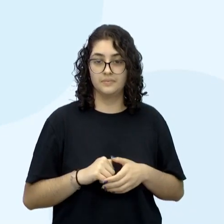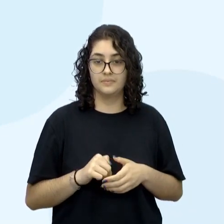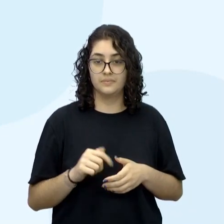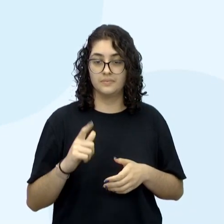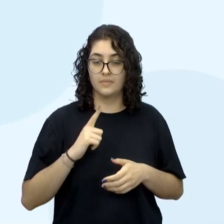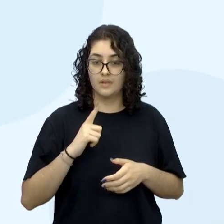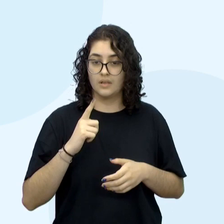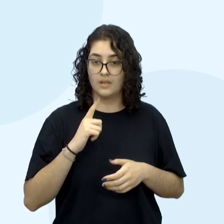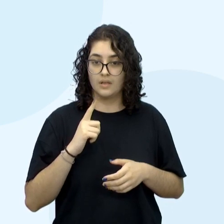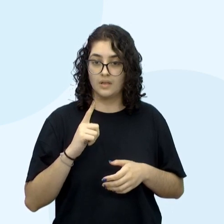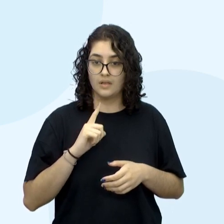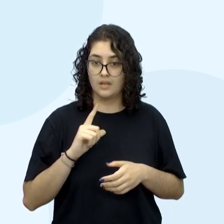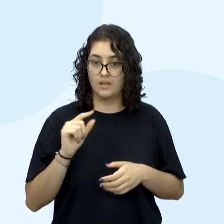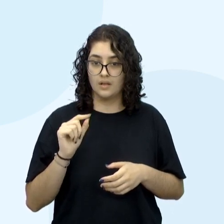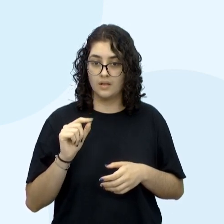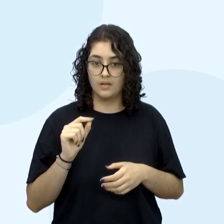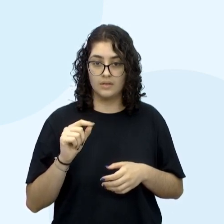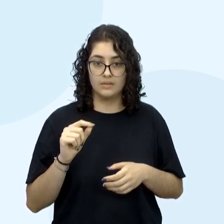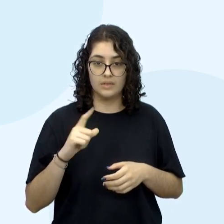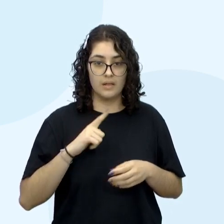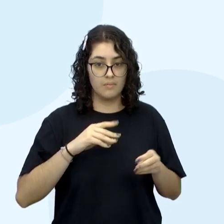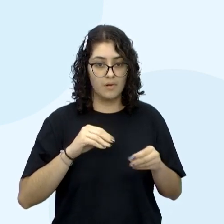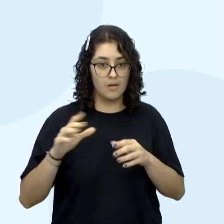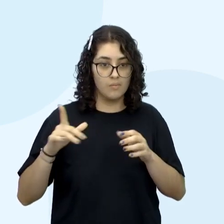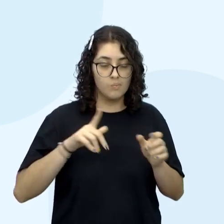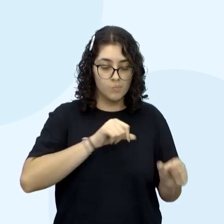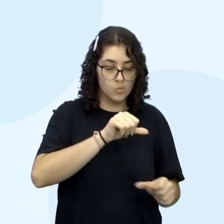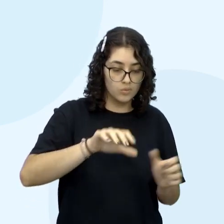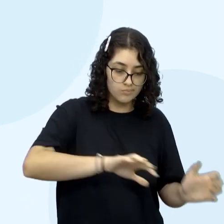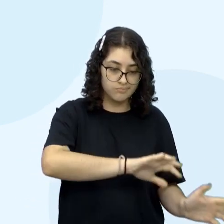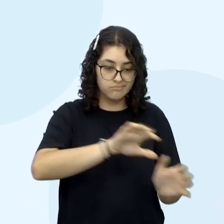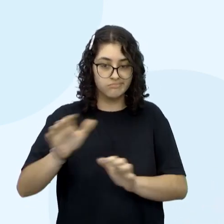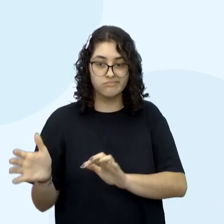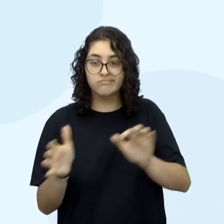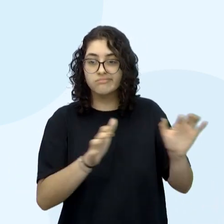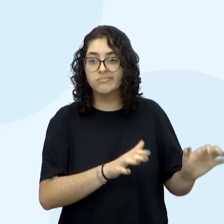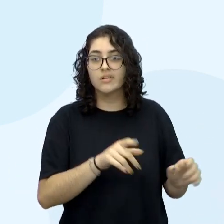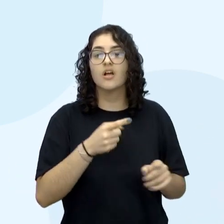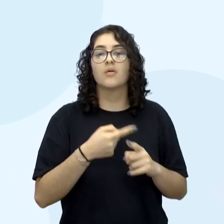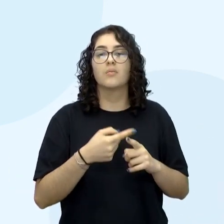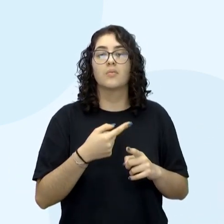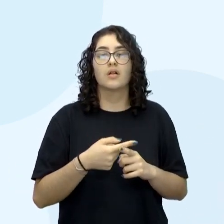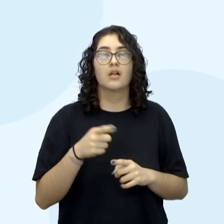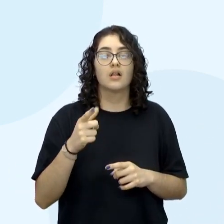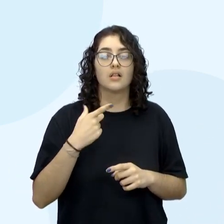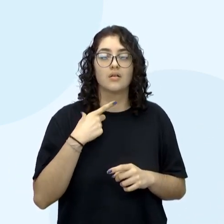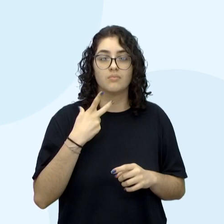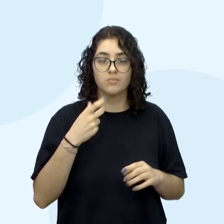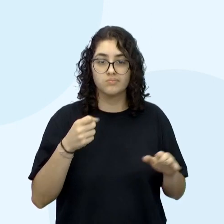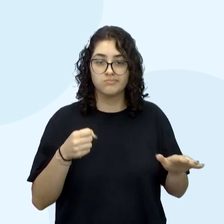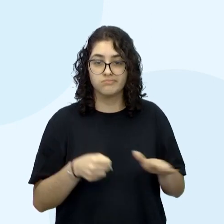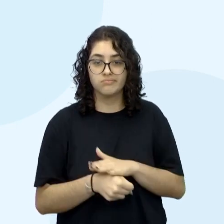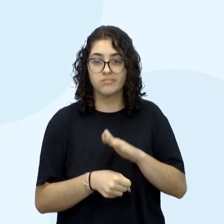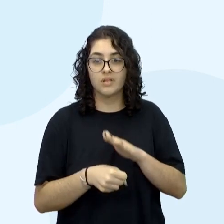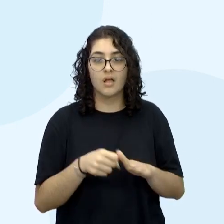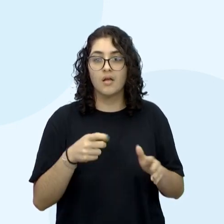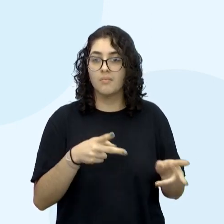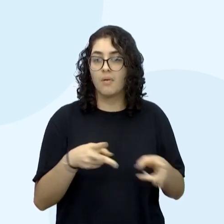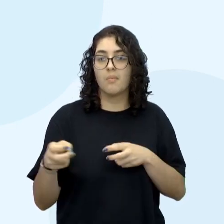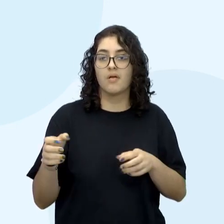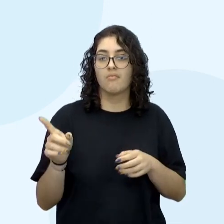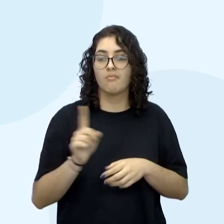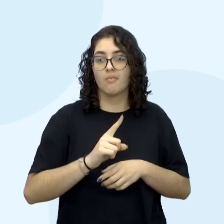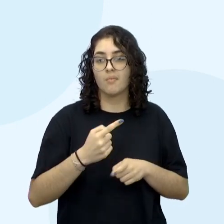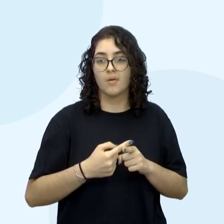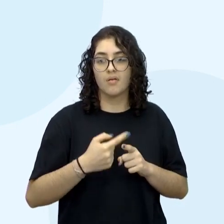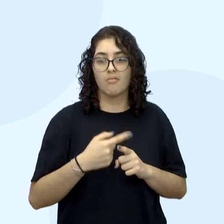transportam grandes volumes de sedimento, né, de uma área para outra, e as ações das correntes de turbidez, elas muitas vezes podem não ser percebidas, porque